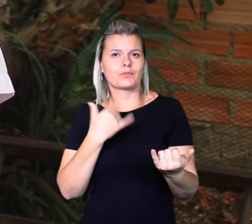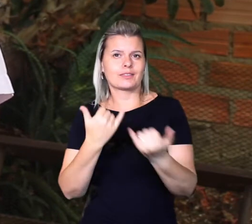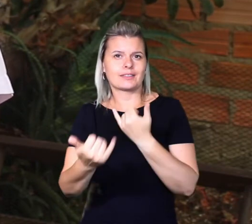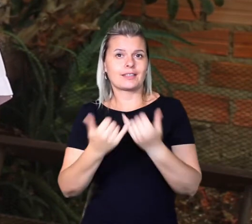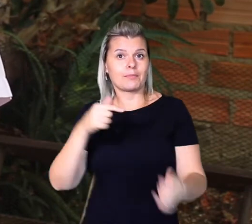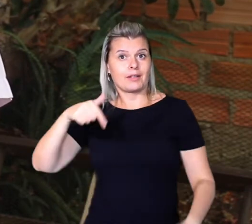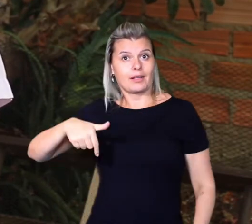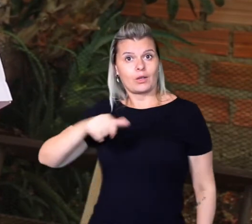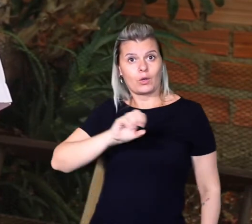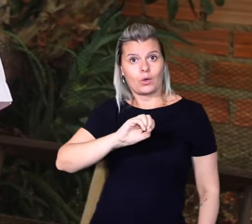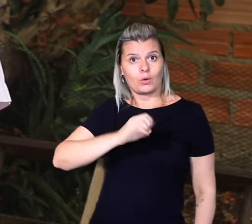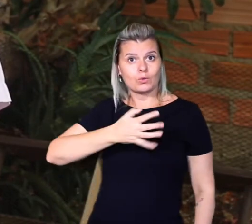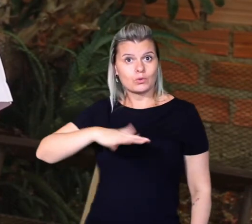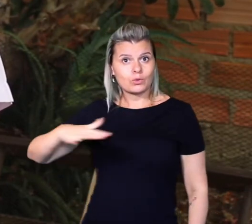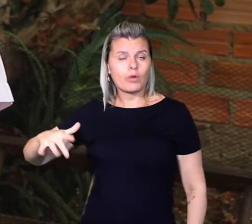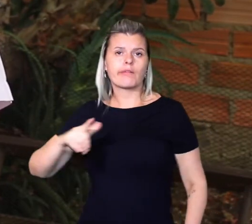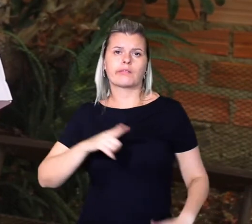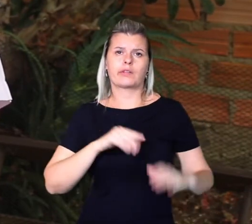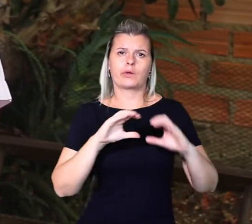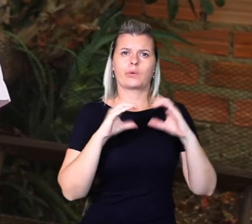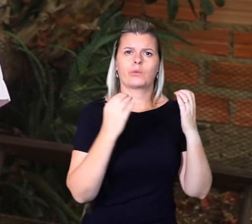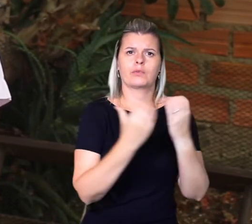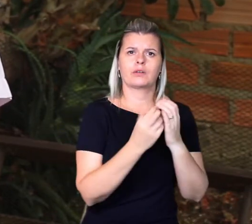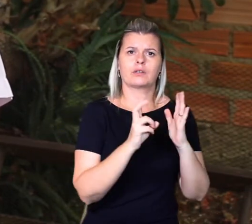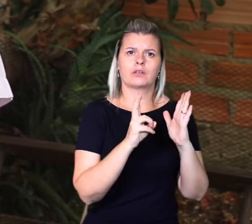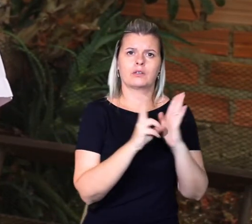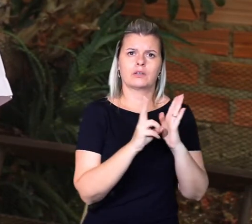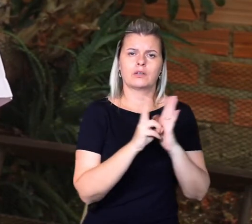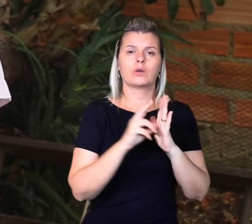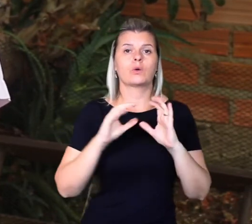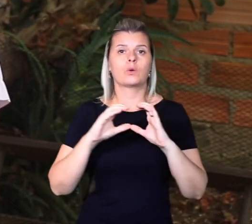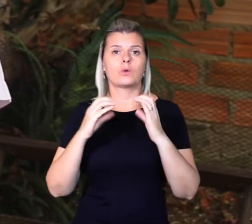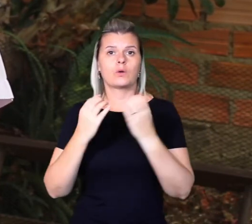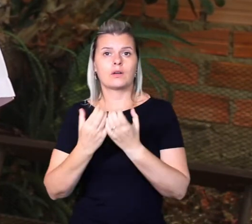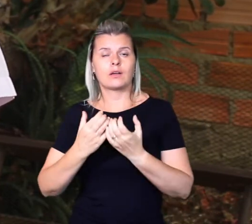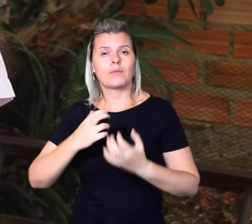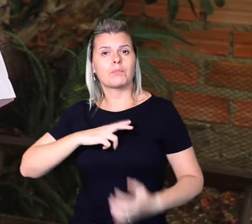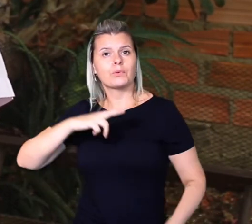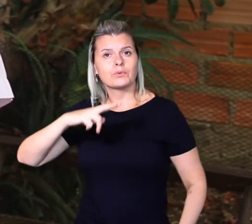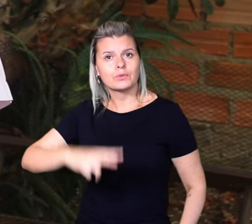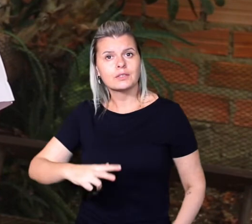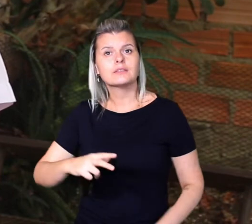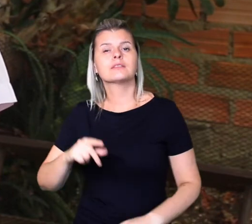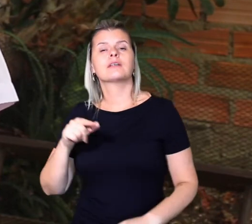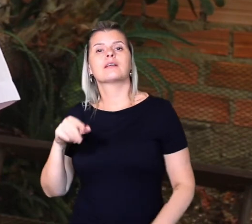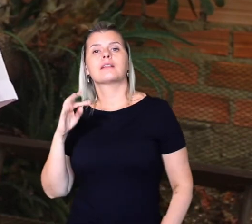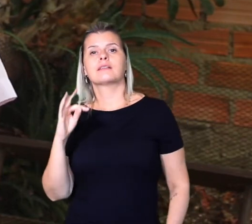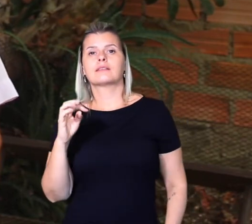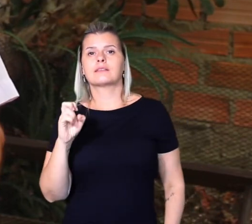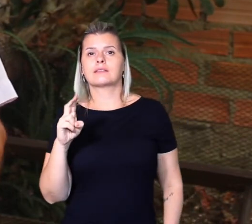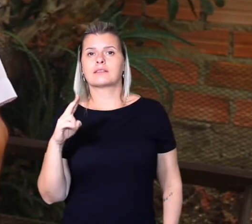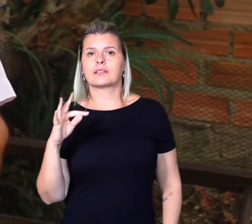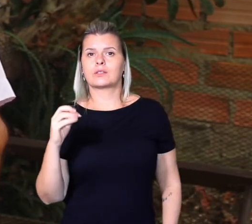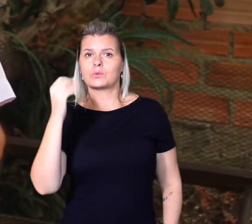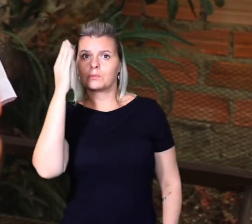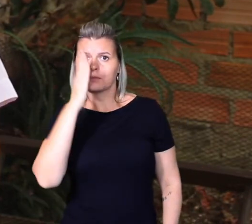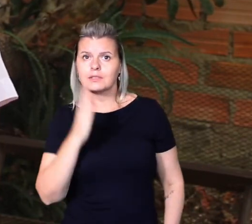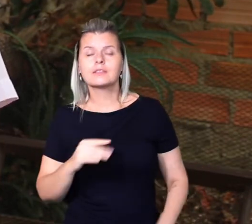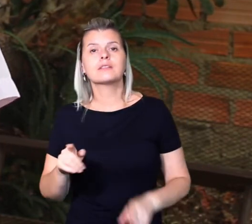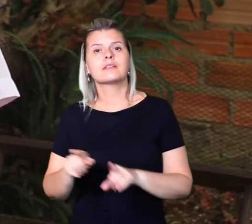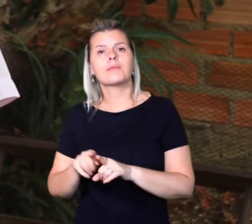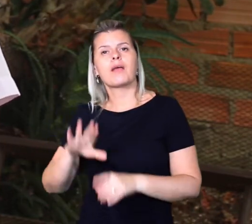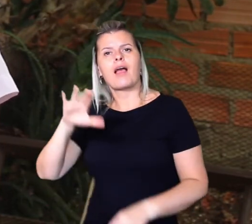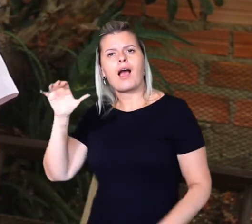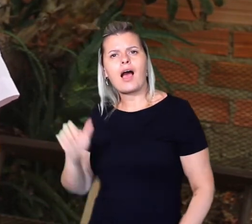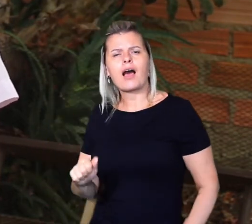exemplo, nós temos desde comunidades indígenas, comunidades açorianas, as comunidades teuto-brasileiras e as comunidades afro-brasileiras que têm uma expressão na